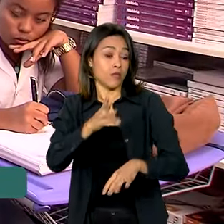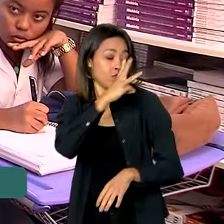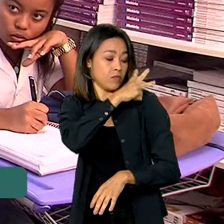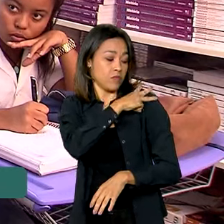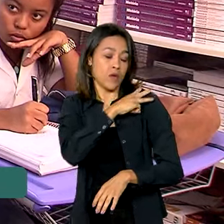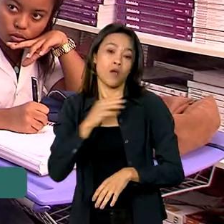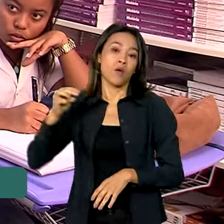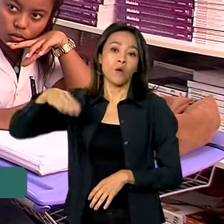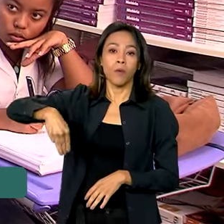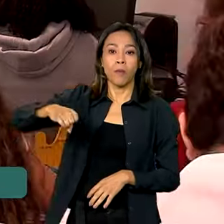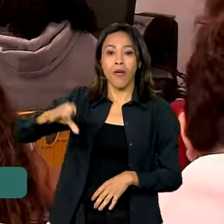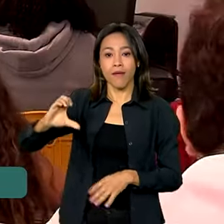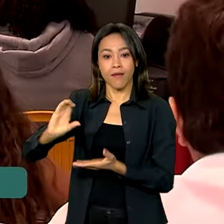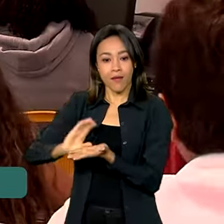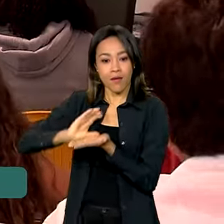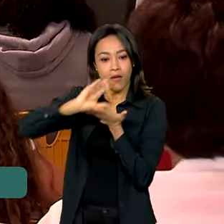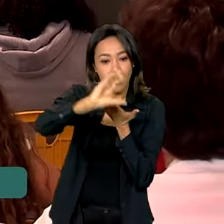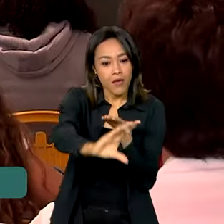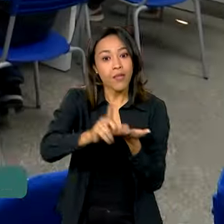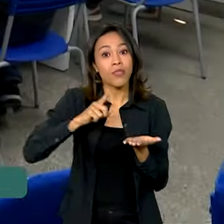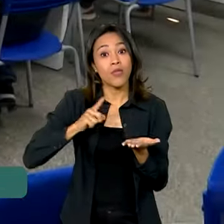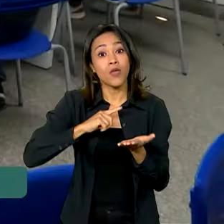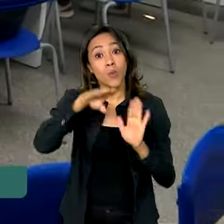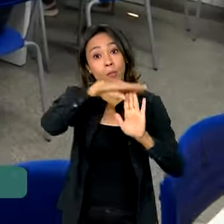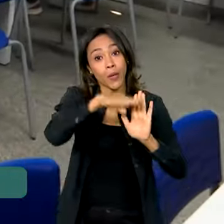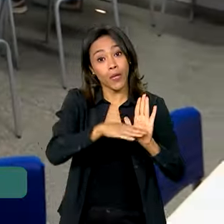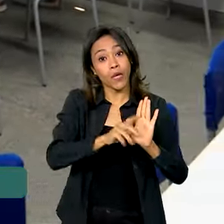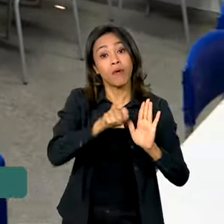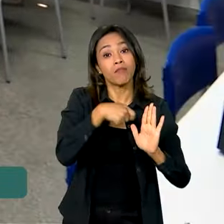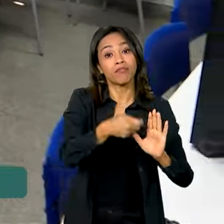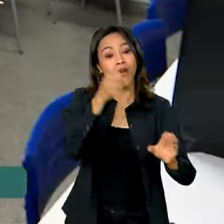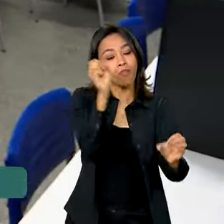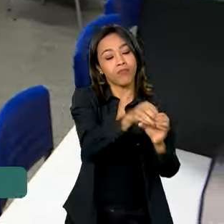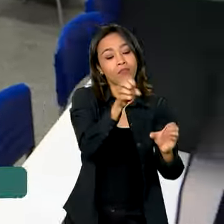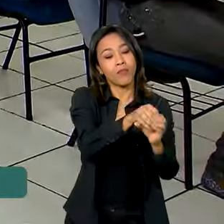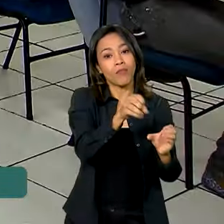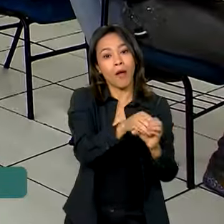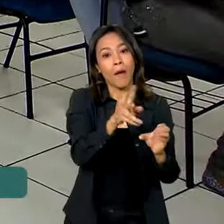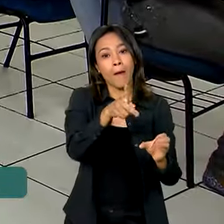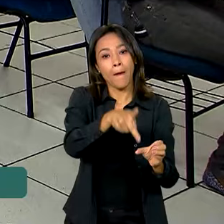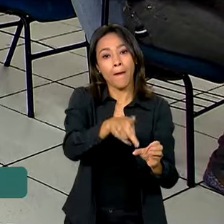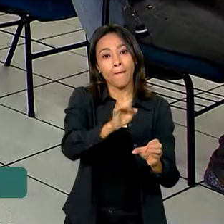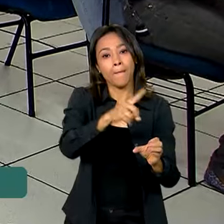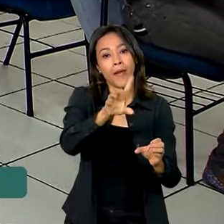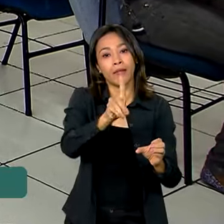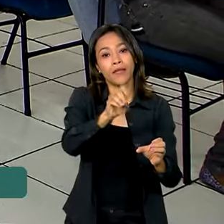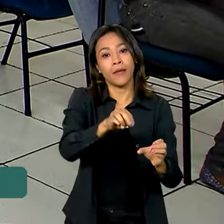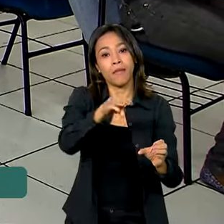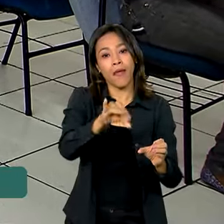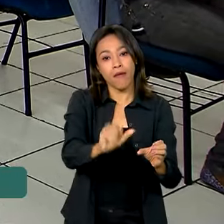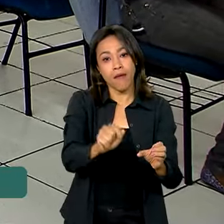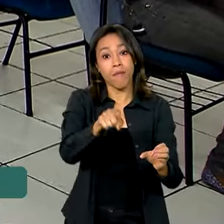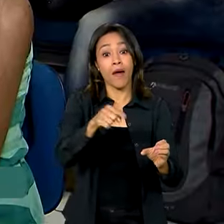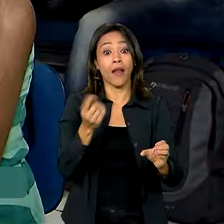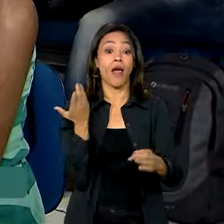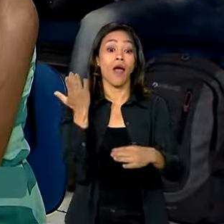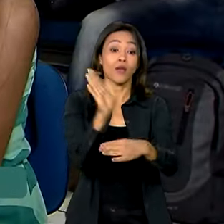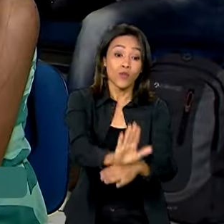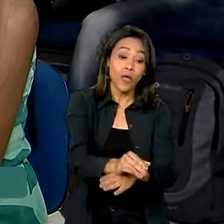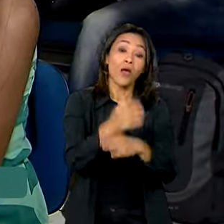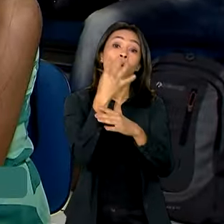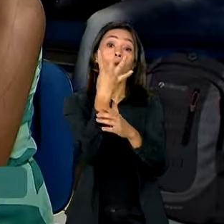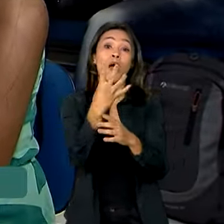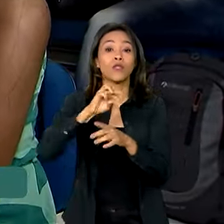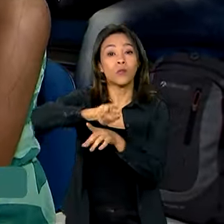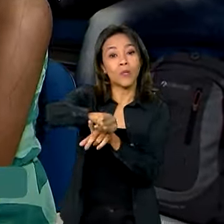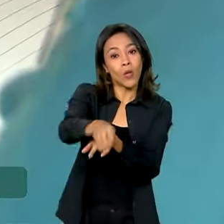investe em programas como o pé de meia a previsão é atender quase 4 milhões de alunos em